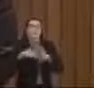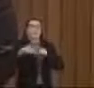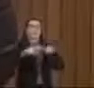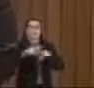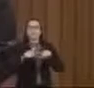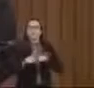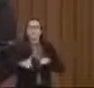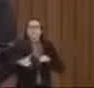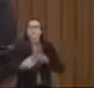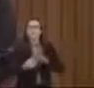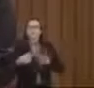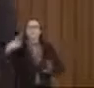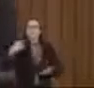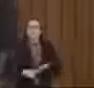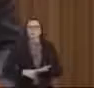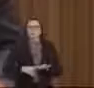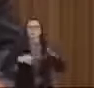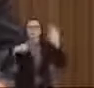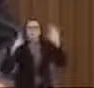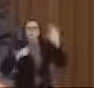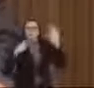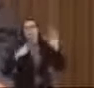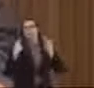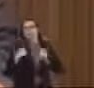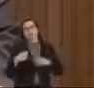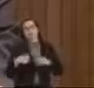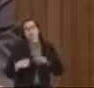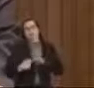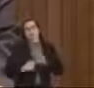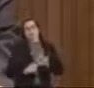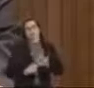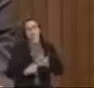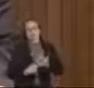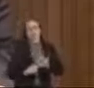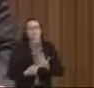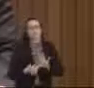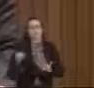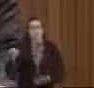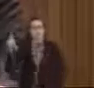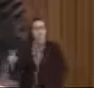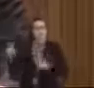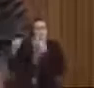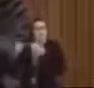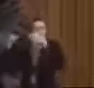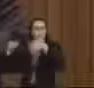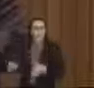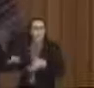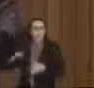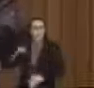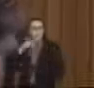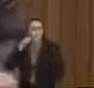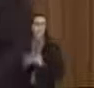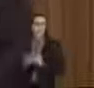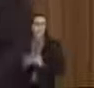é o compromisso, é a palavra, que isso o deputado federal Josimar Maranhãozinho tem. É quando ele fala, você pode escrever